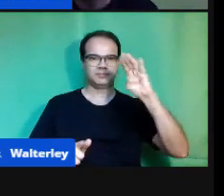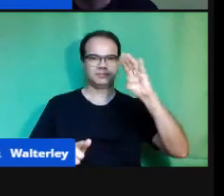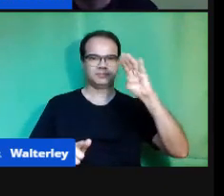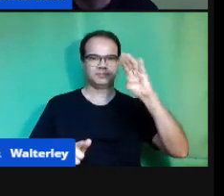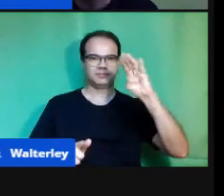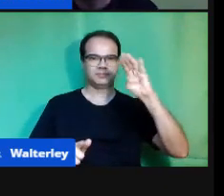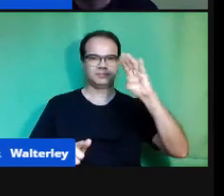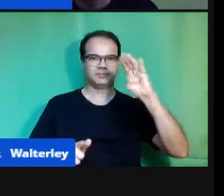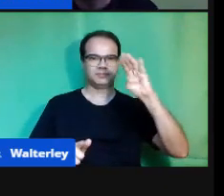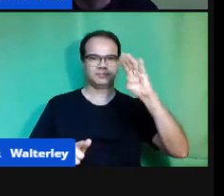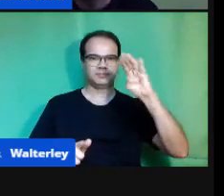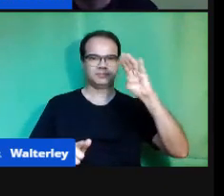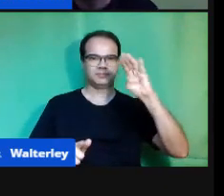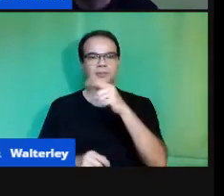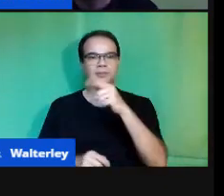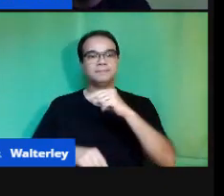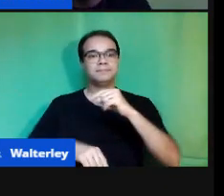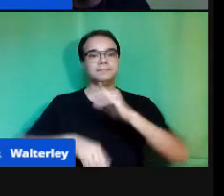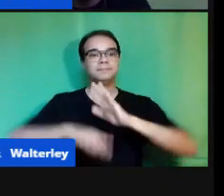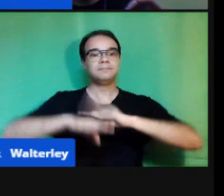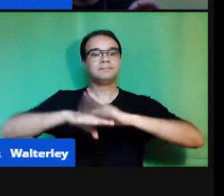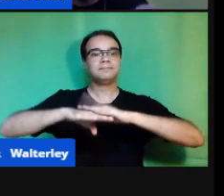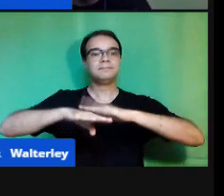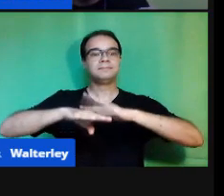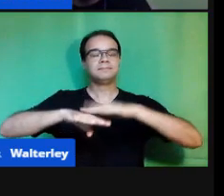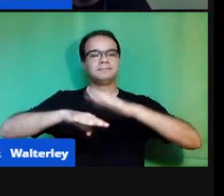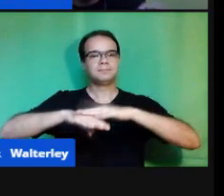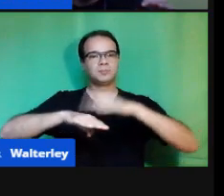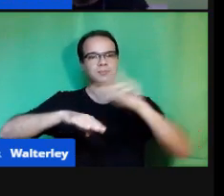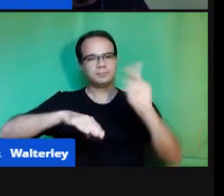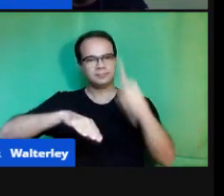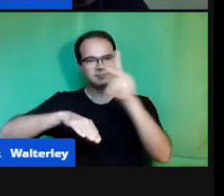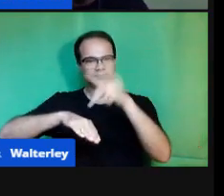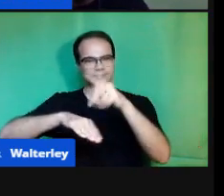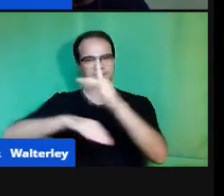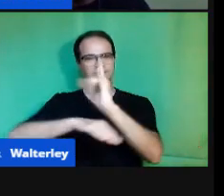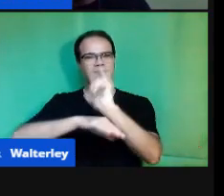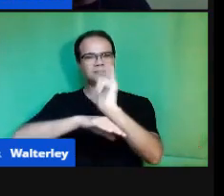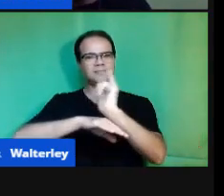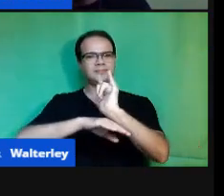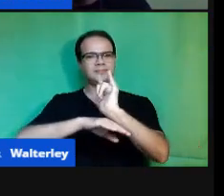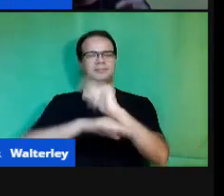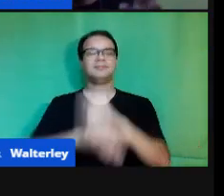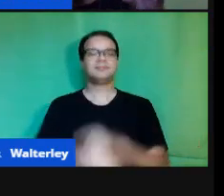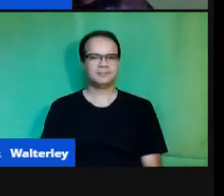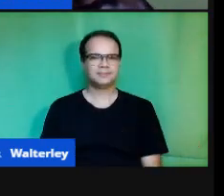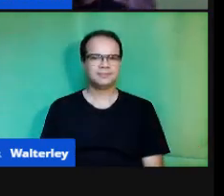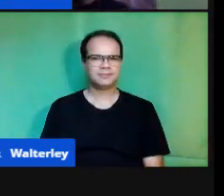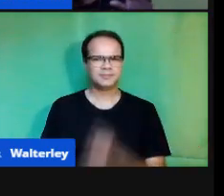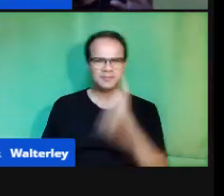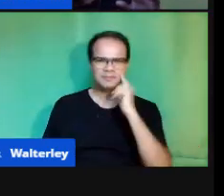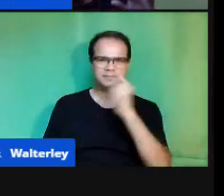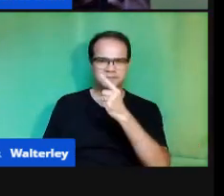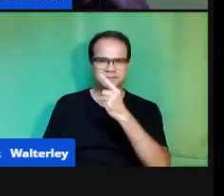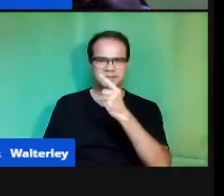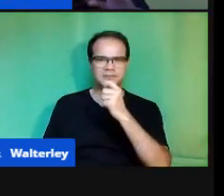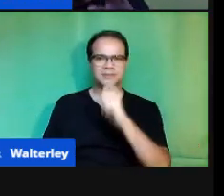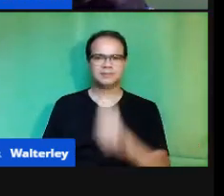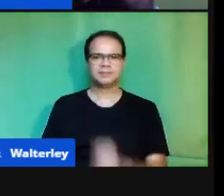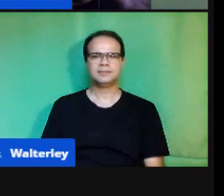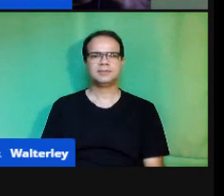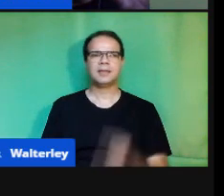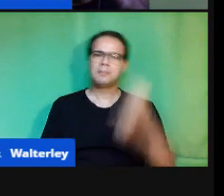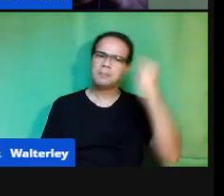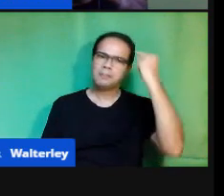Aqui eu trouxe alguns exemplos de documentários feitos por professores. Então, só para a gente